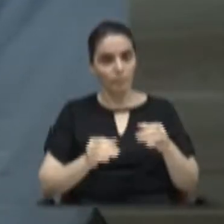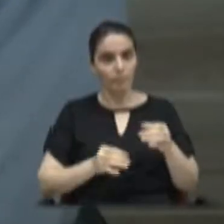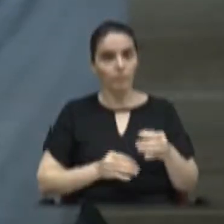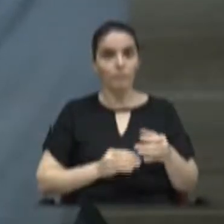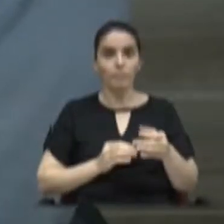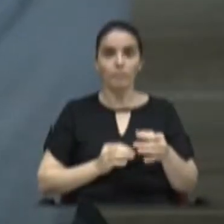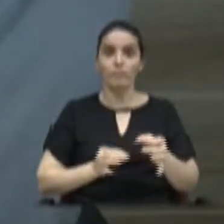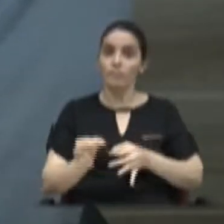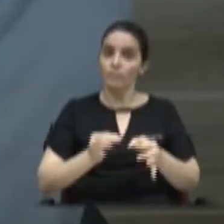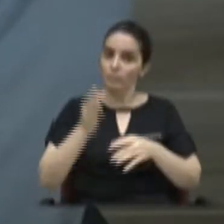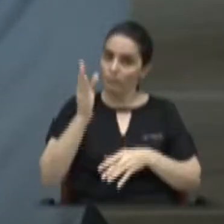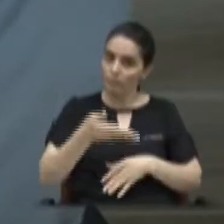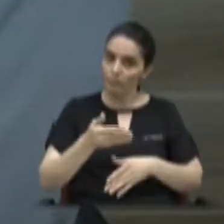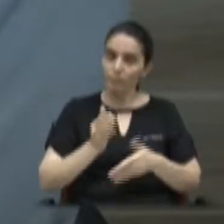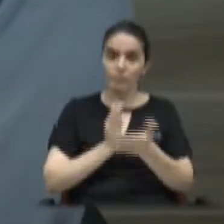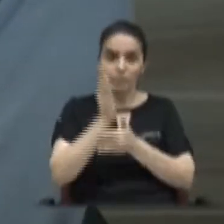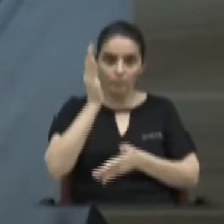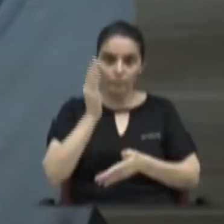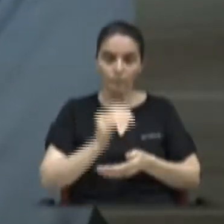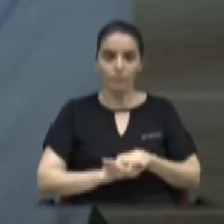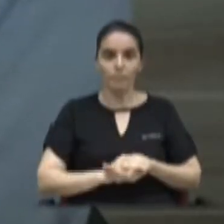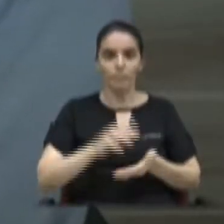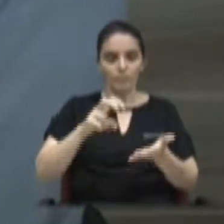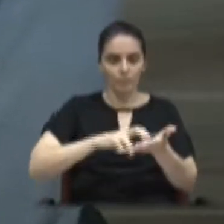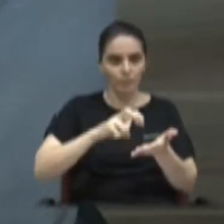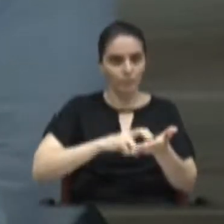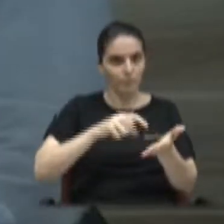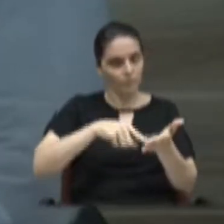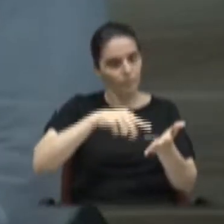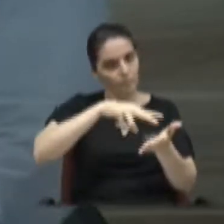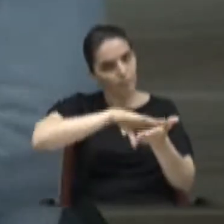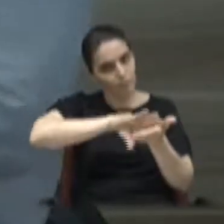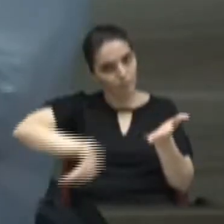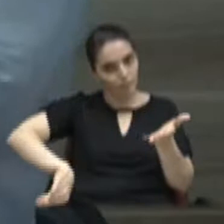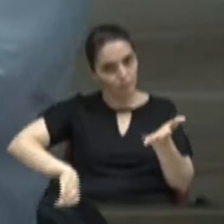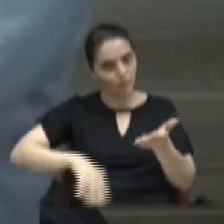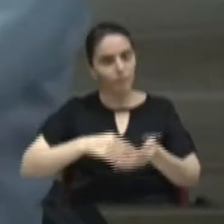e isentar essa taxa abusiva. Pelo menos,